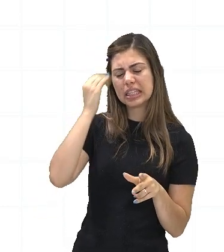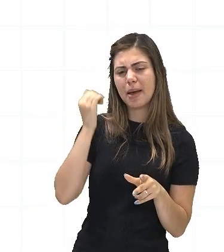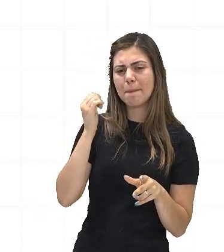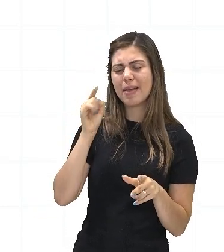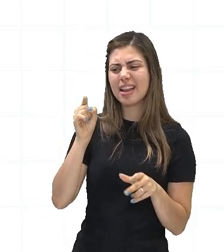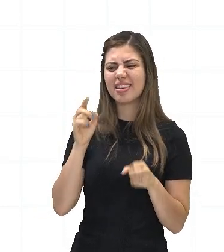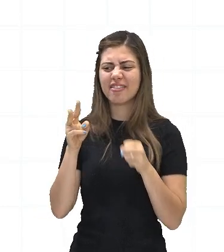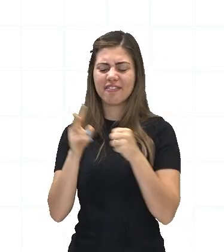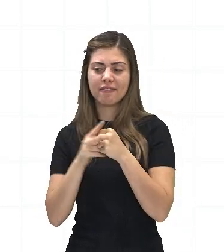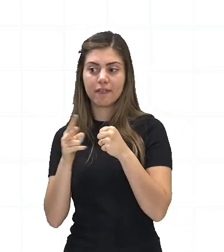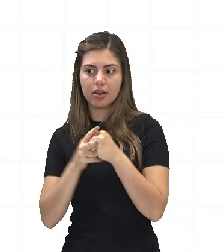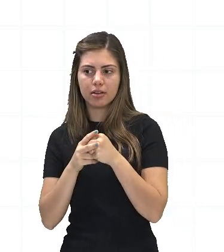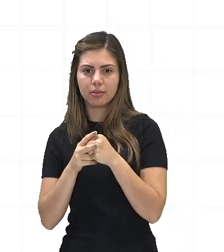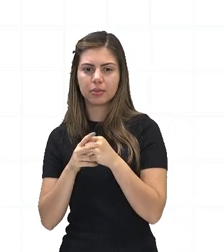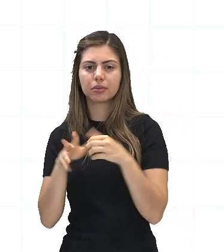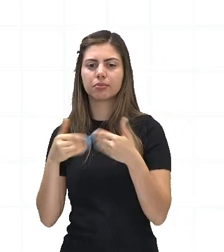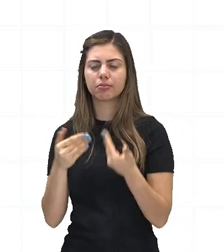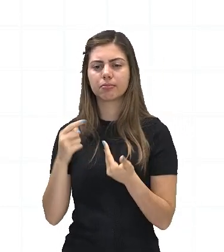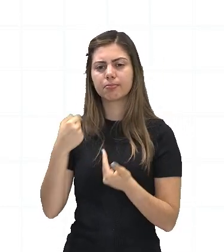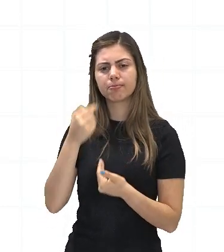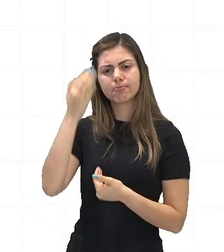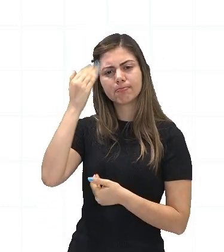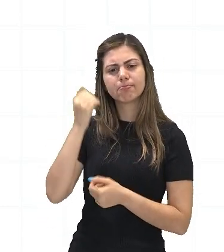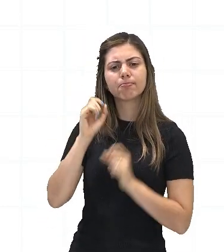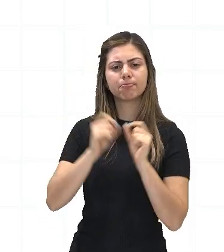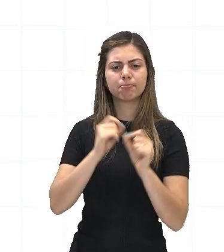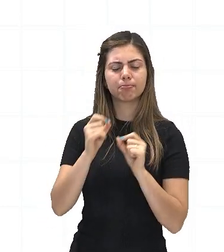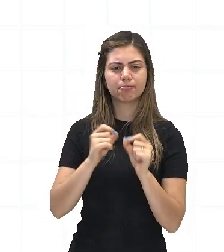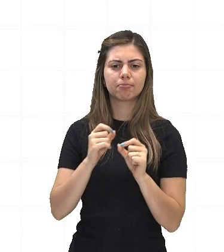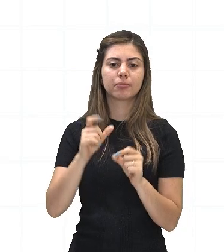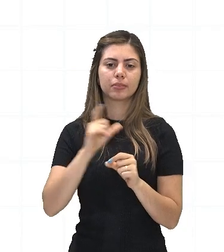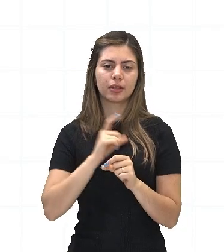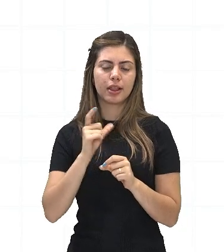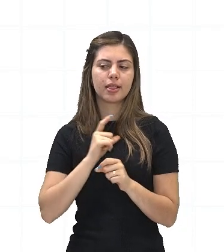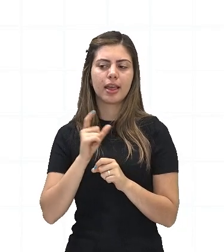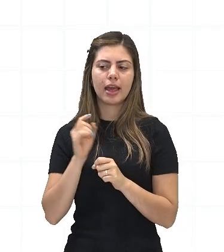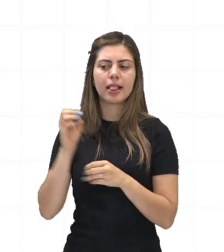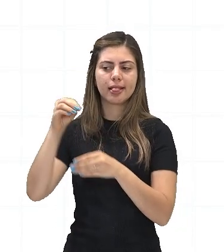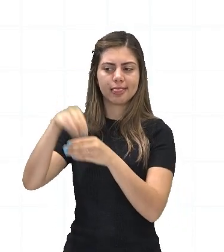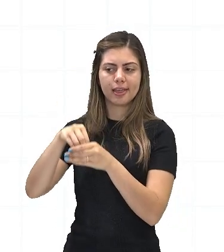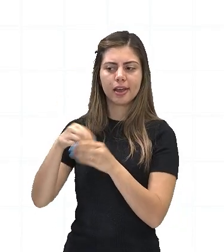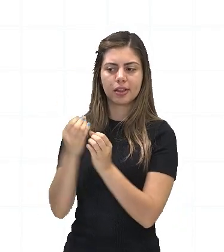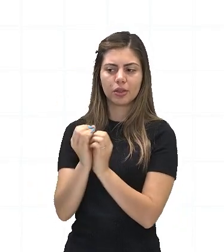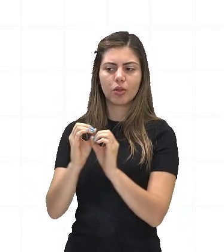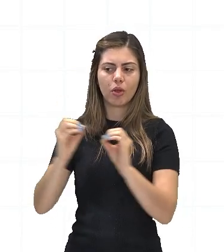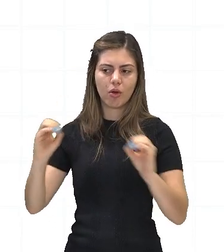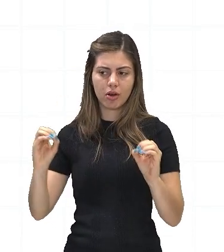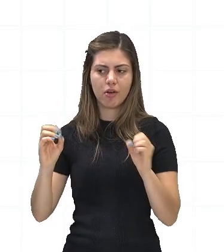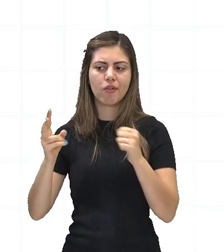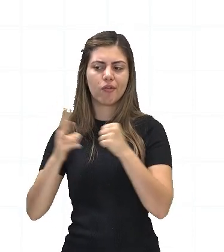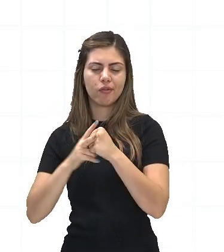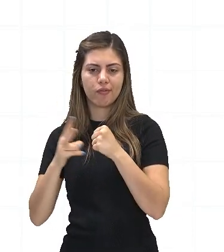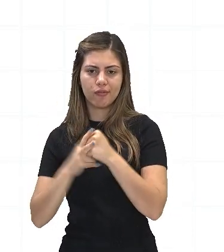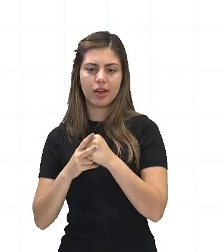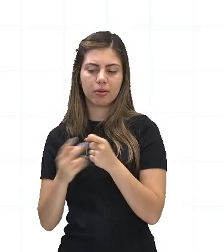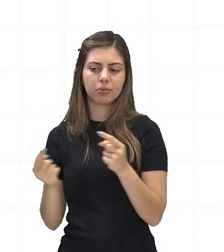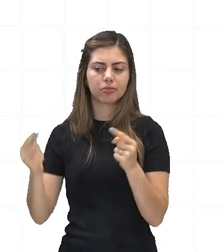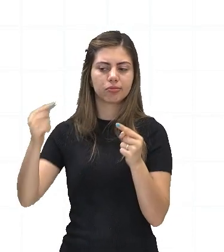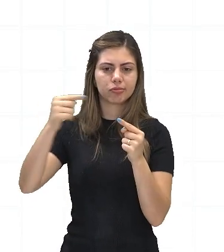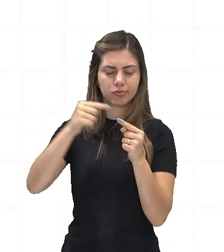flexão verbal. Então, eu sei que existe algum agente verbal ali, que o meu verbo está